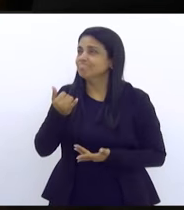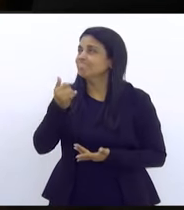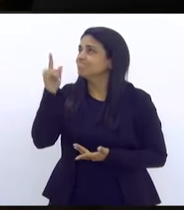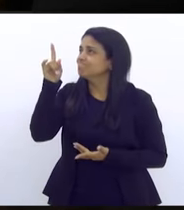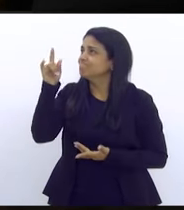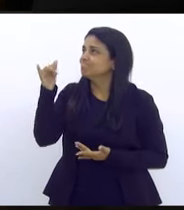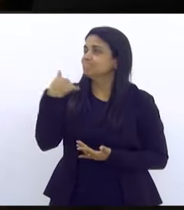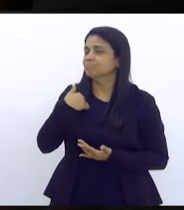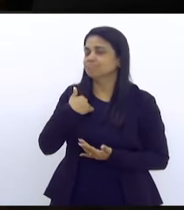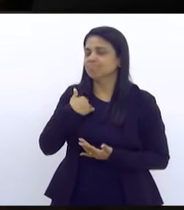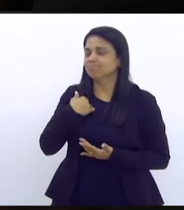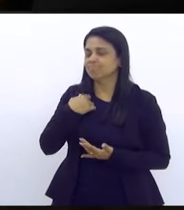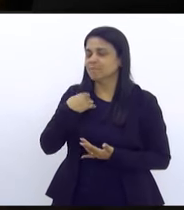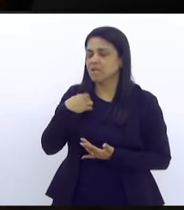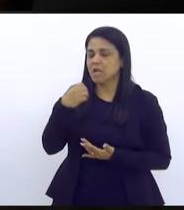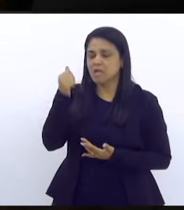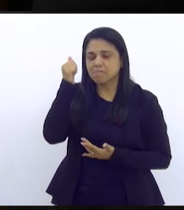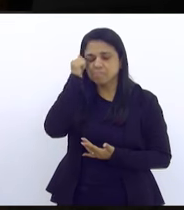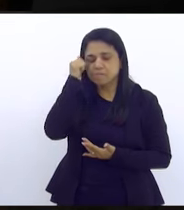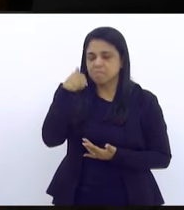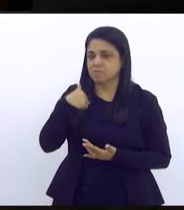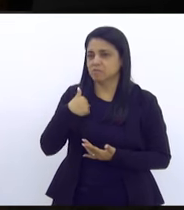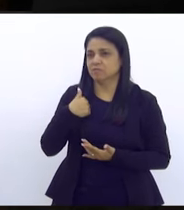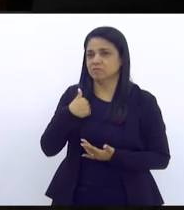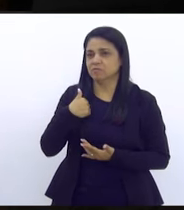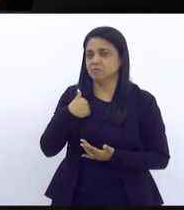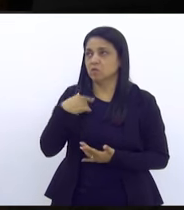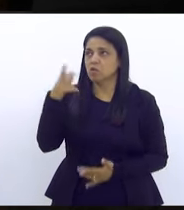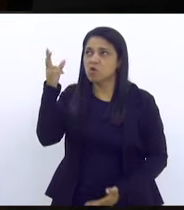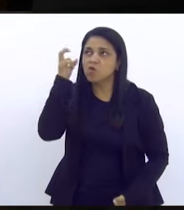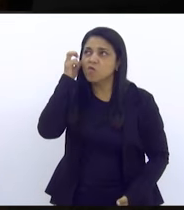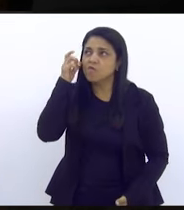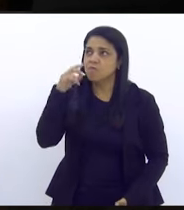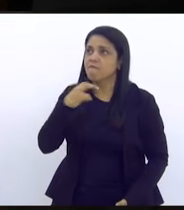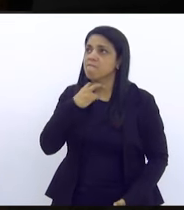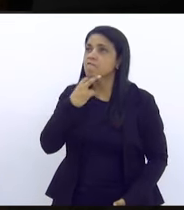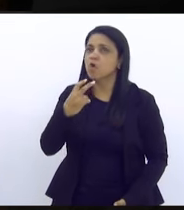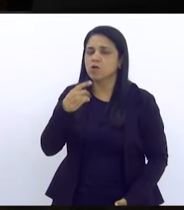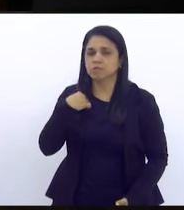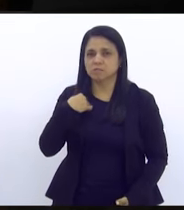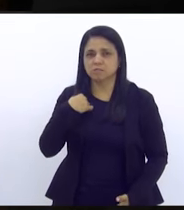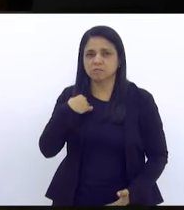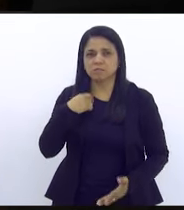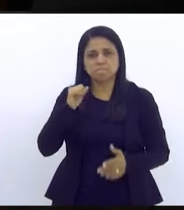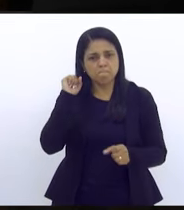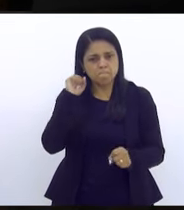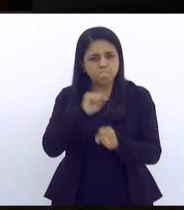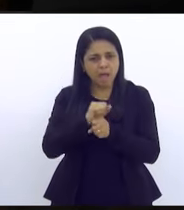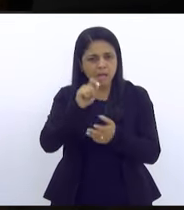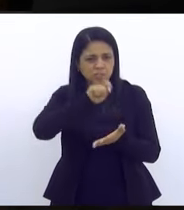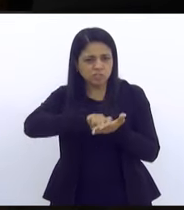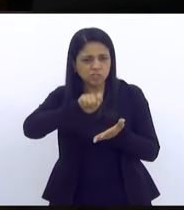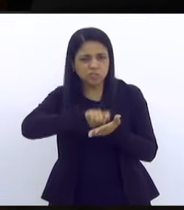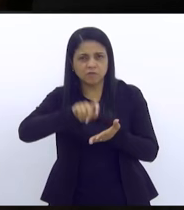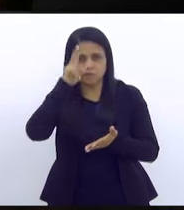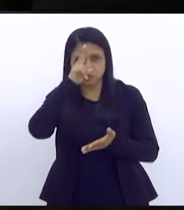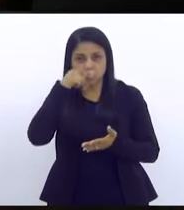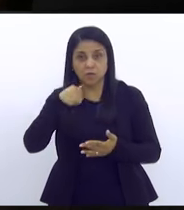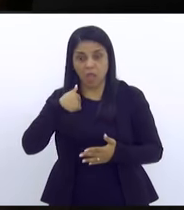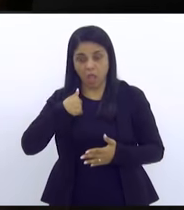uma voz bem forte dizendo: para de escrever a história, me dá a caneta, deixa que eu escreva a sua